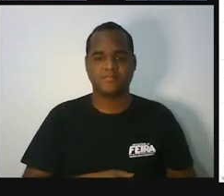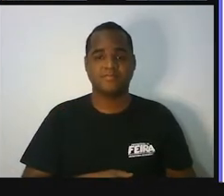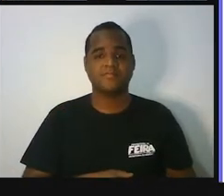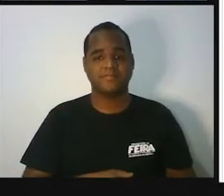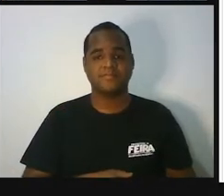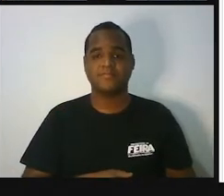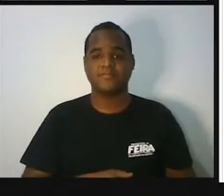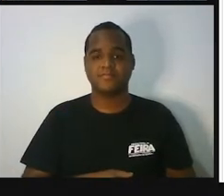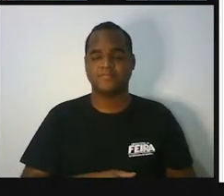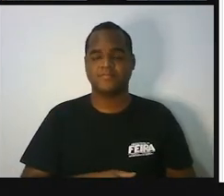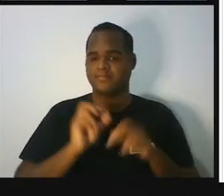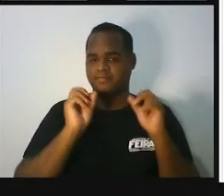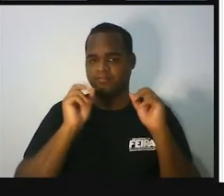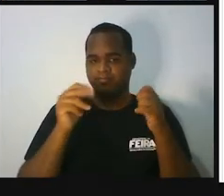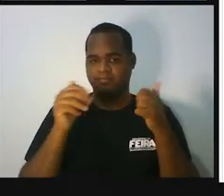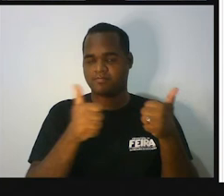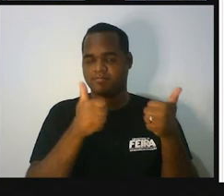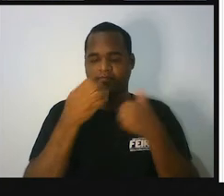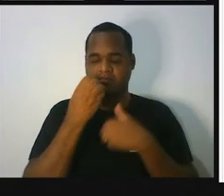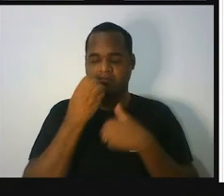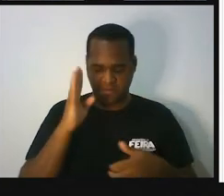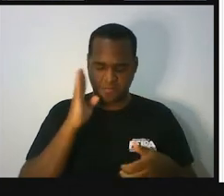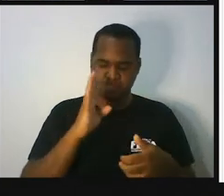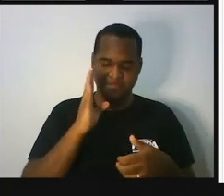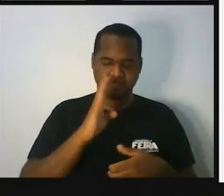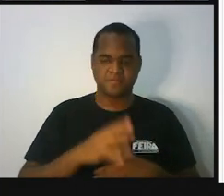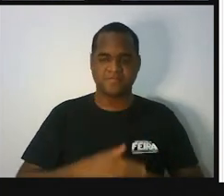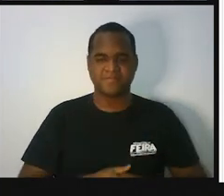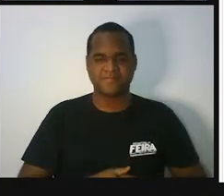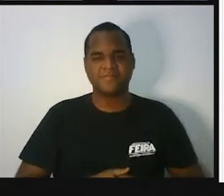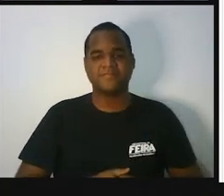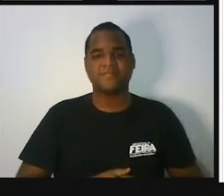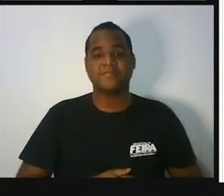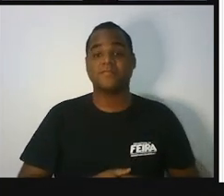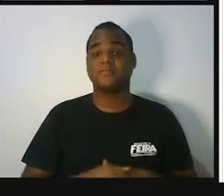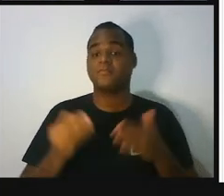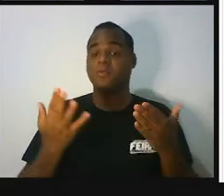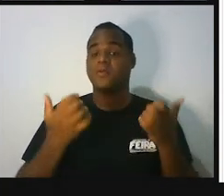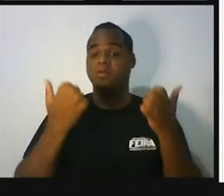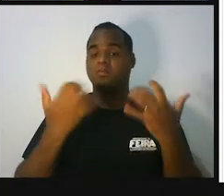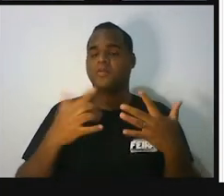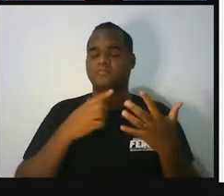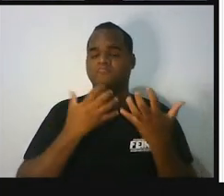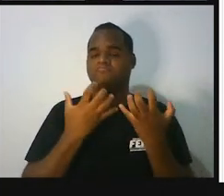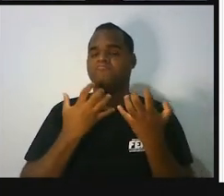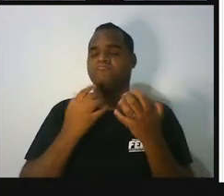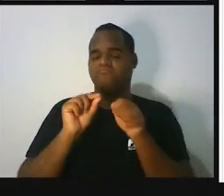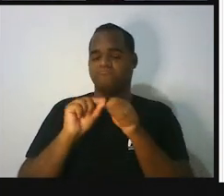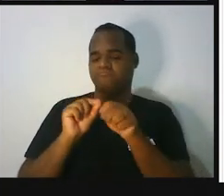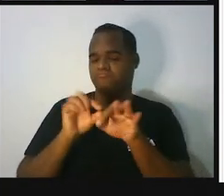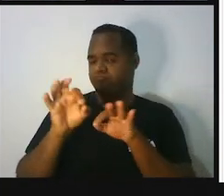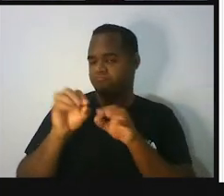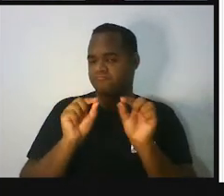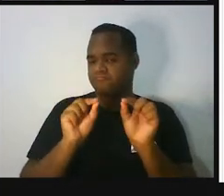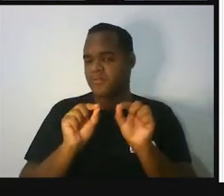Devolvendo. Belezinha, bacana, show de bola. Agora, o que eu quero fazer com você é o seguinte: